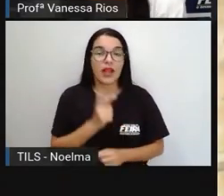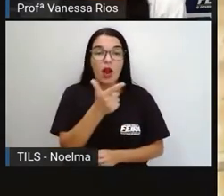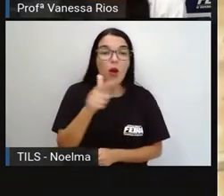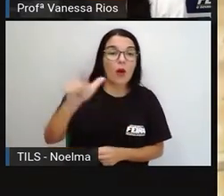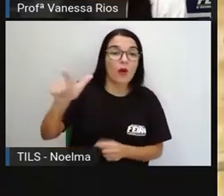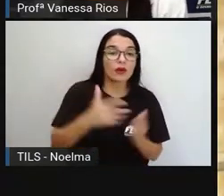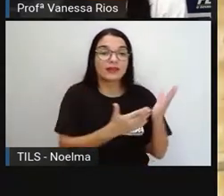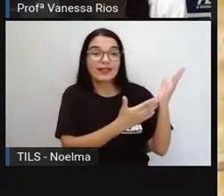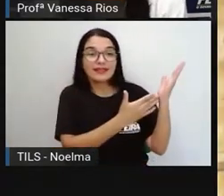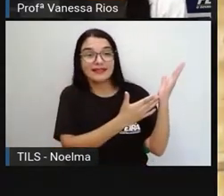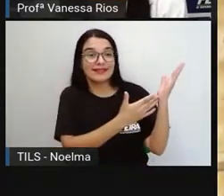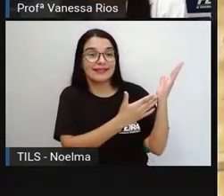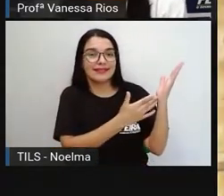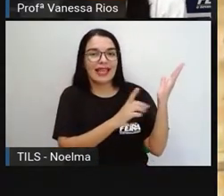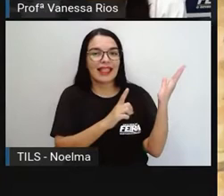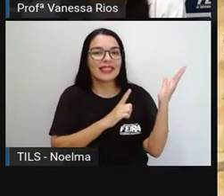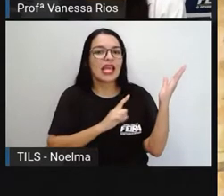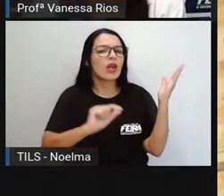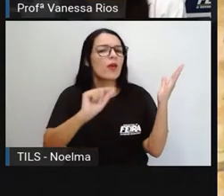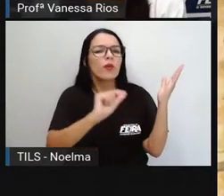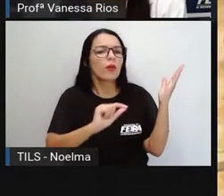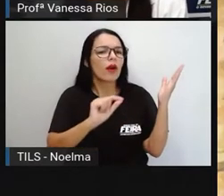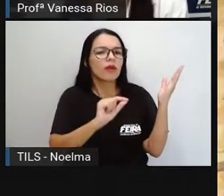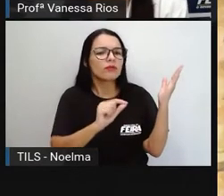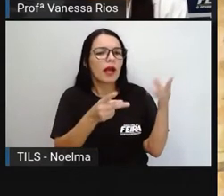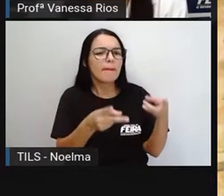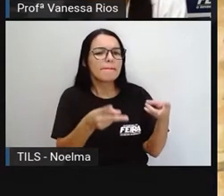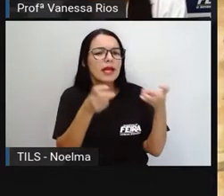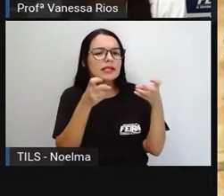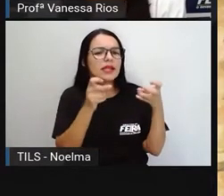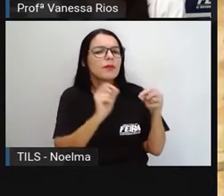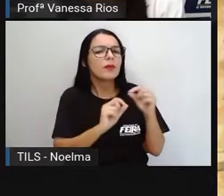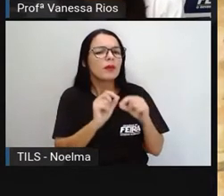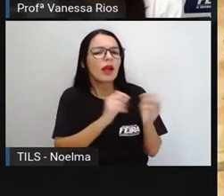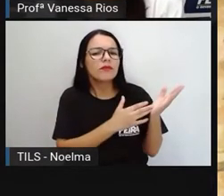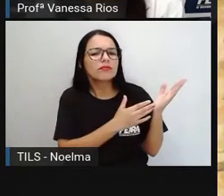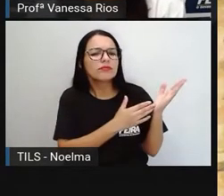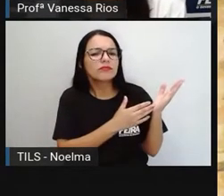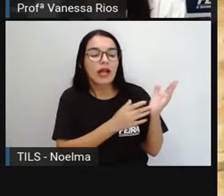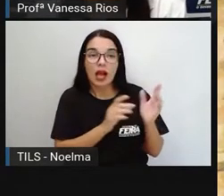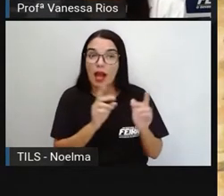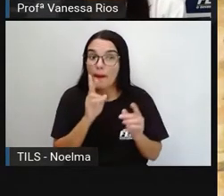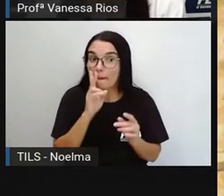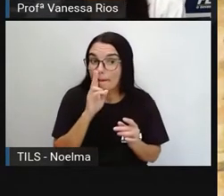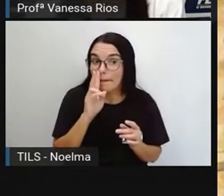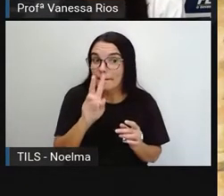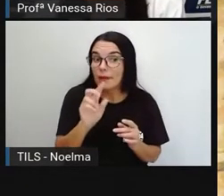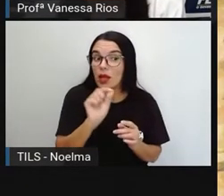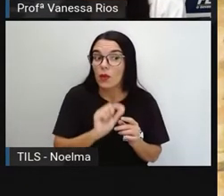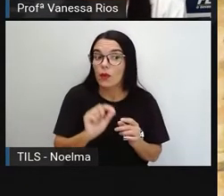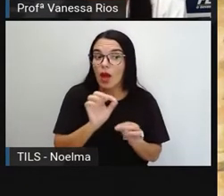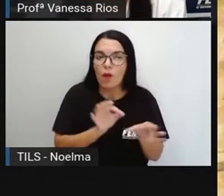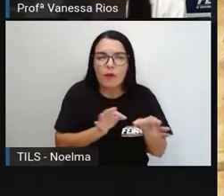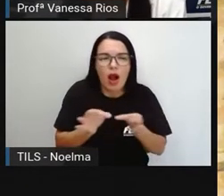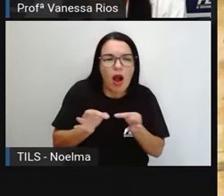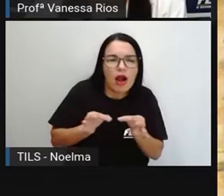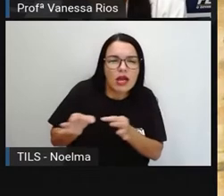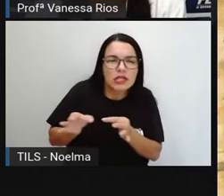Nessa outra imagem, a gente já percebe aí um tipo de organização social, porque a gente já